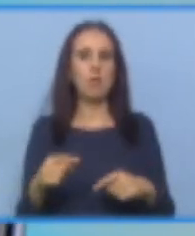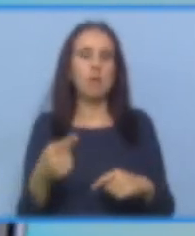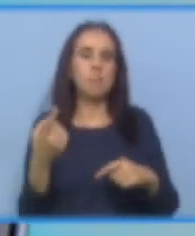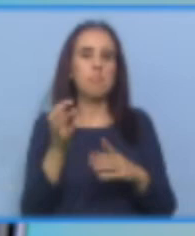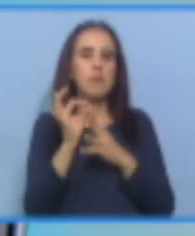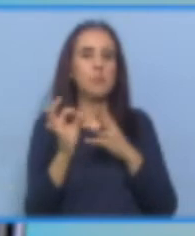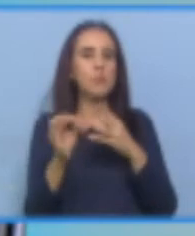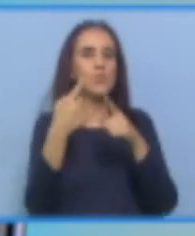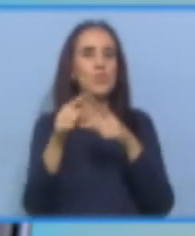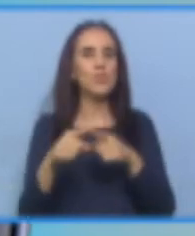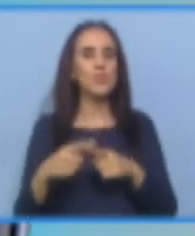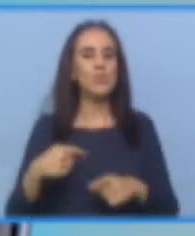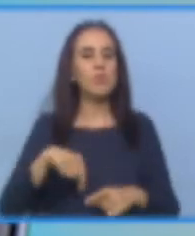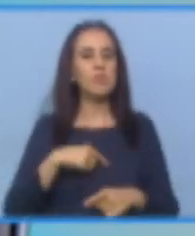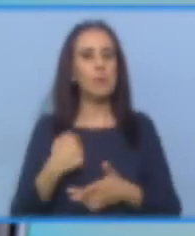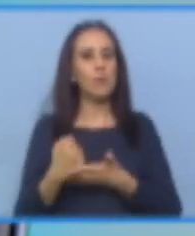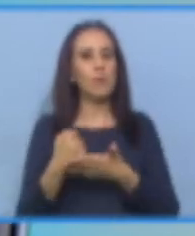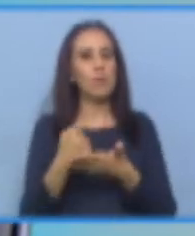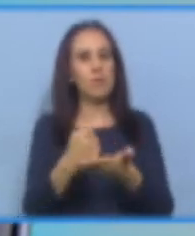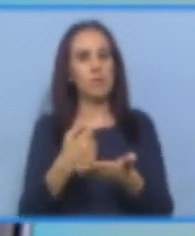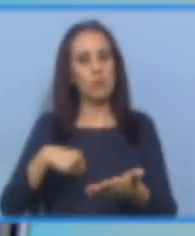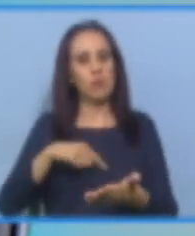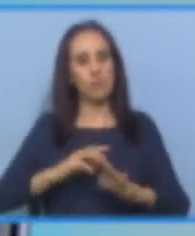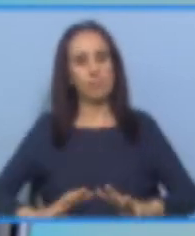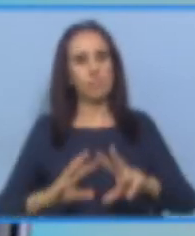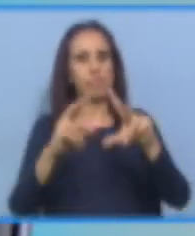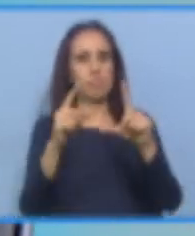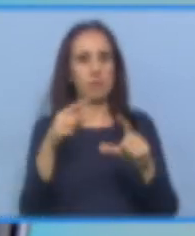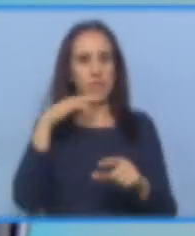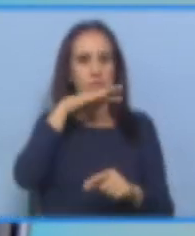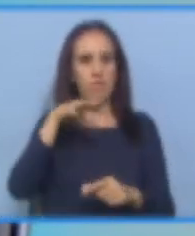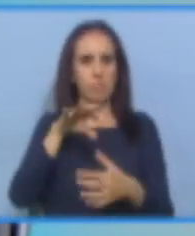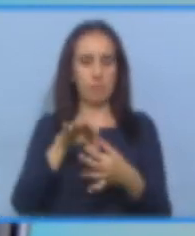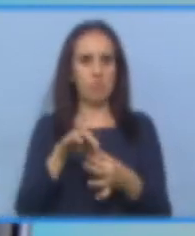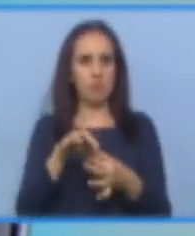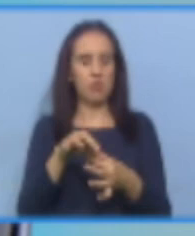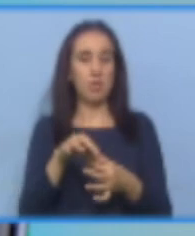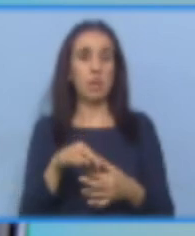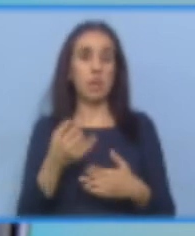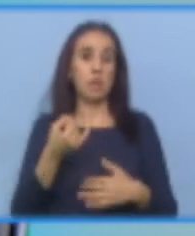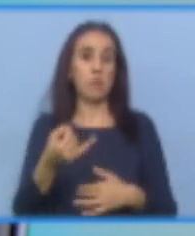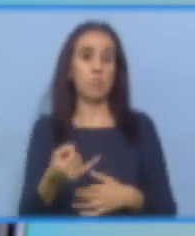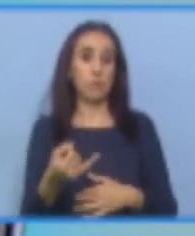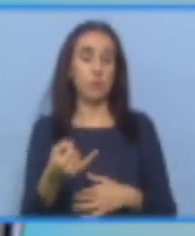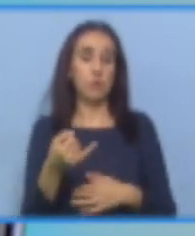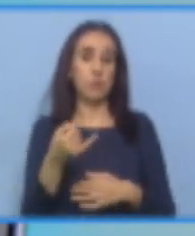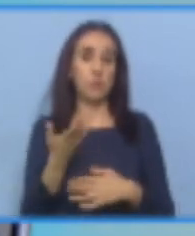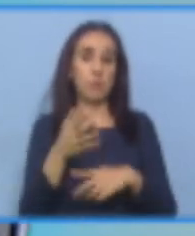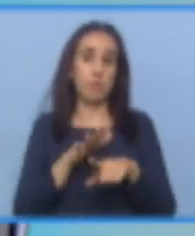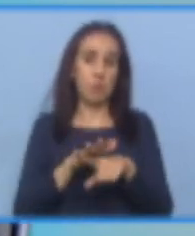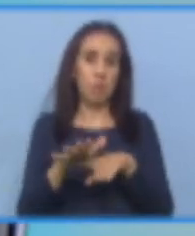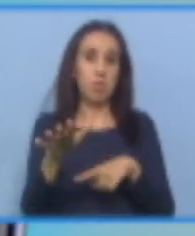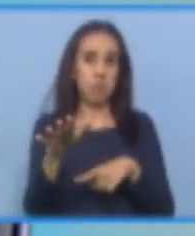de aspectos para os quais contribui este nosso crescimento em família e que depois acaba por repercutir no